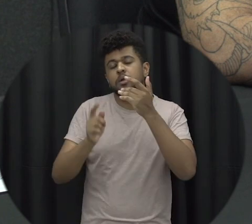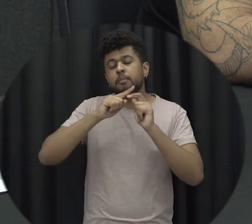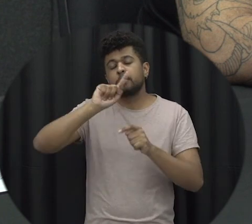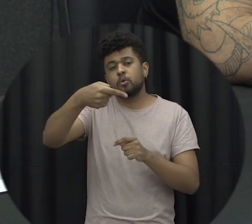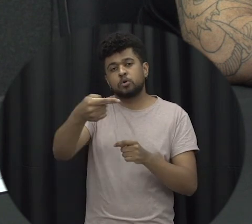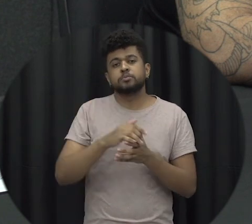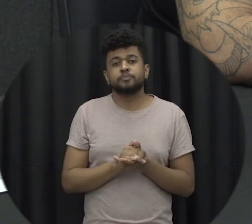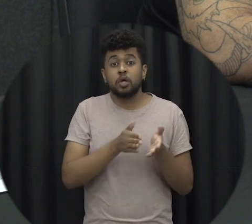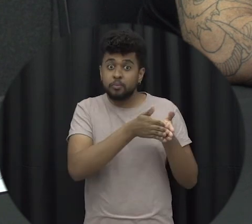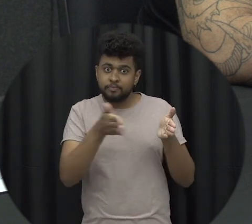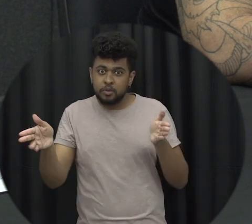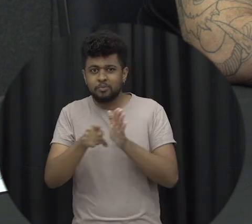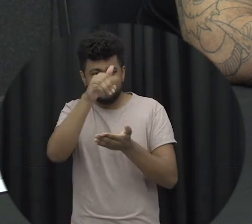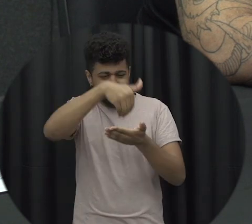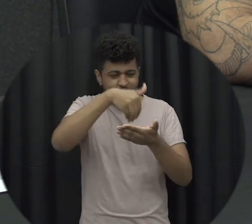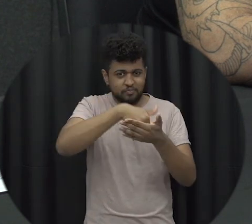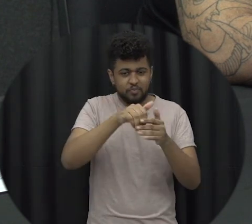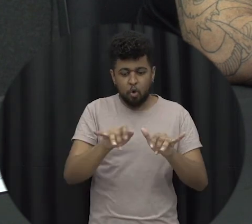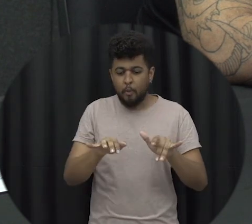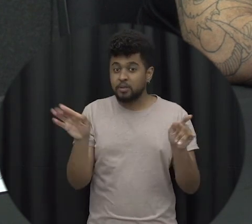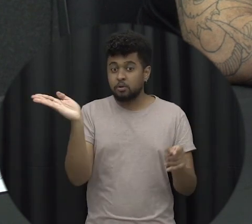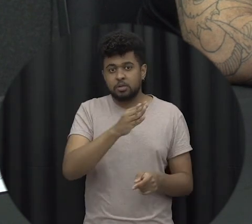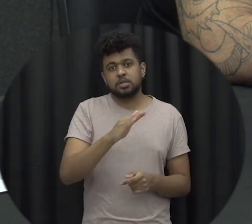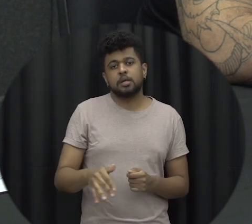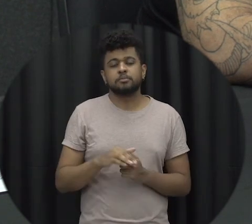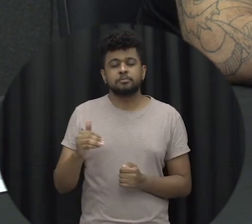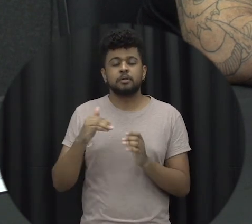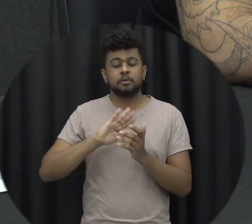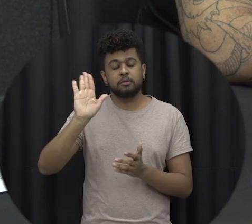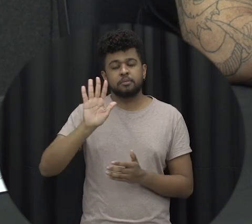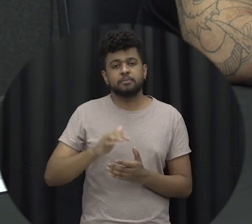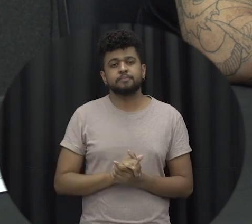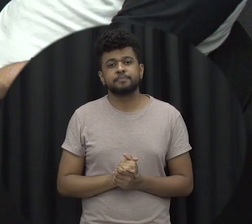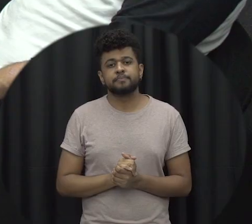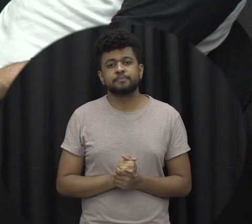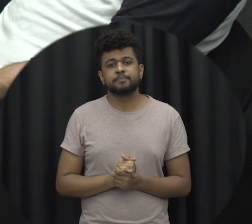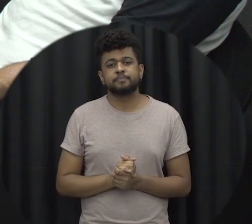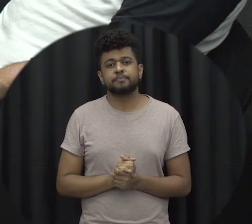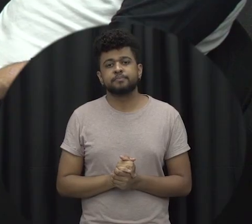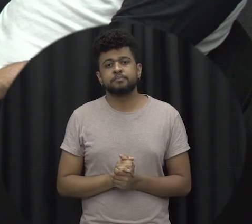próximos episódios. Durante o período eleitoral, os comentários estarão desativados. Até mais!